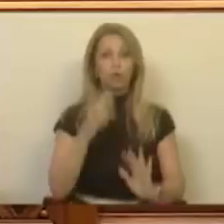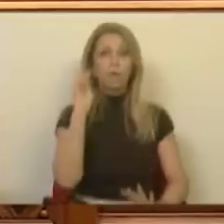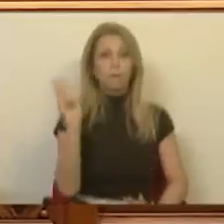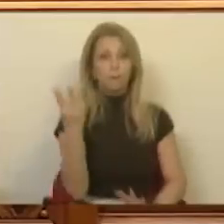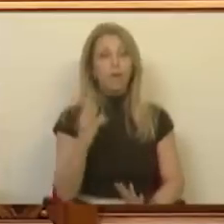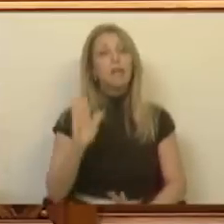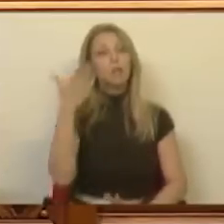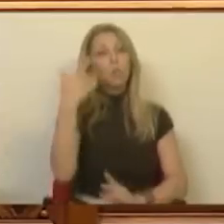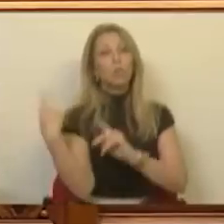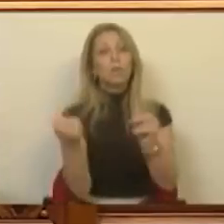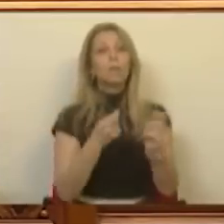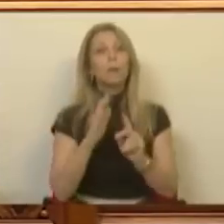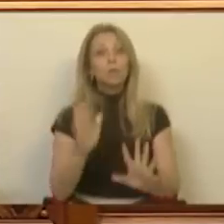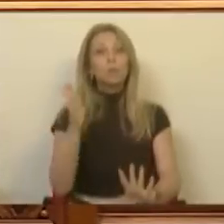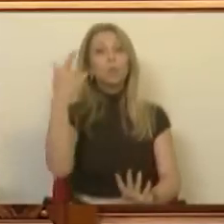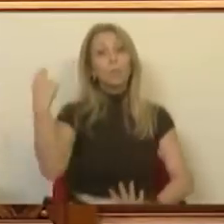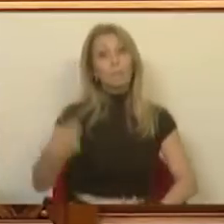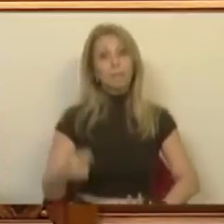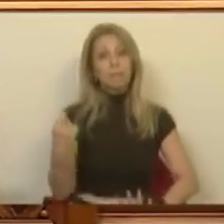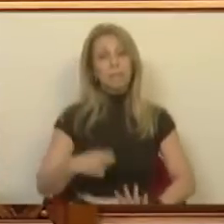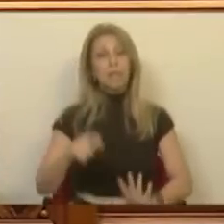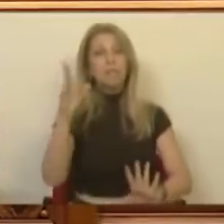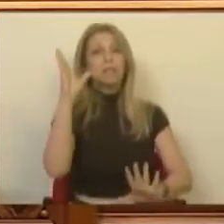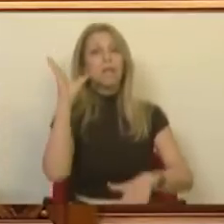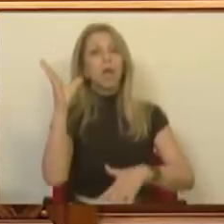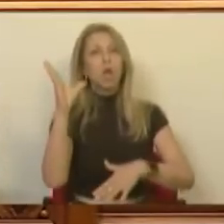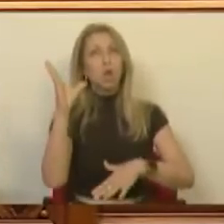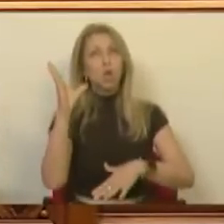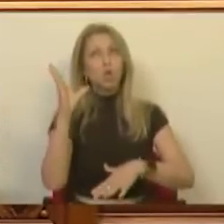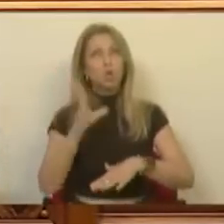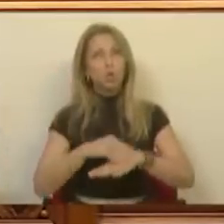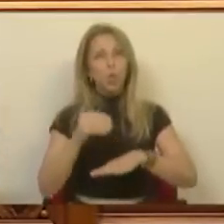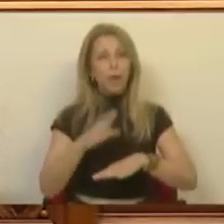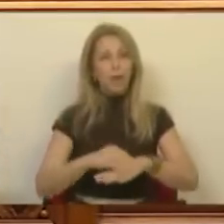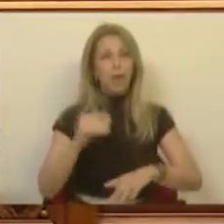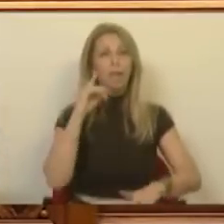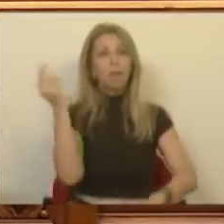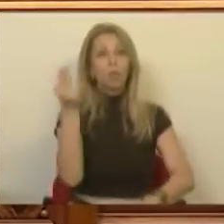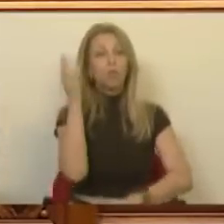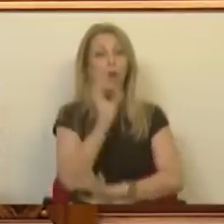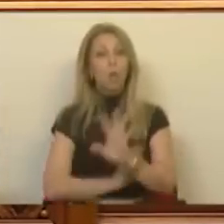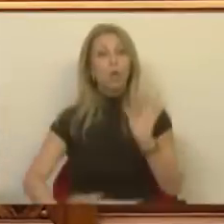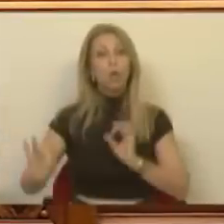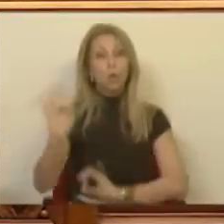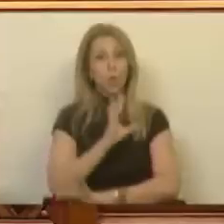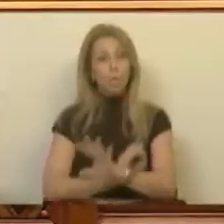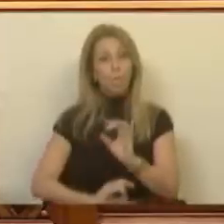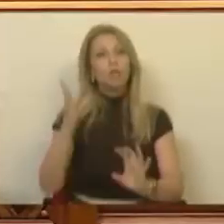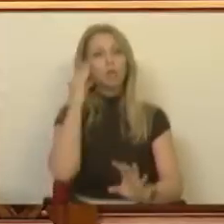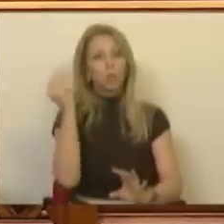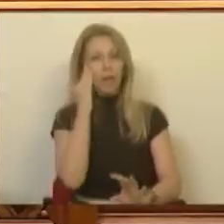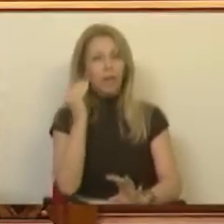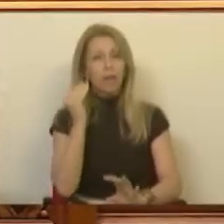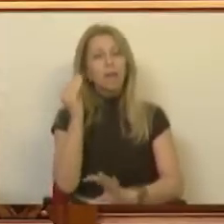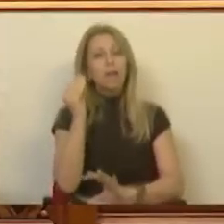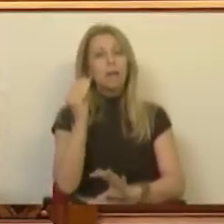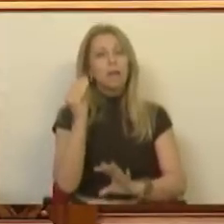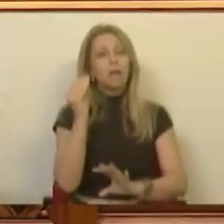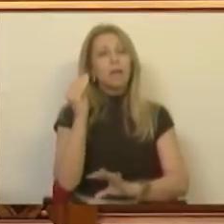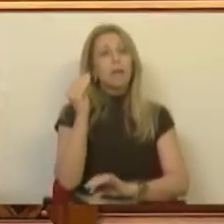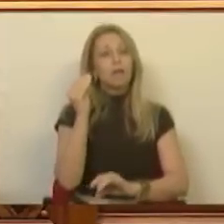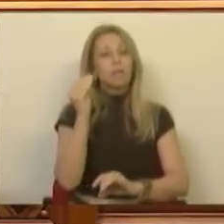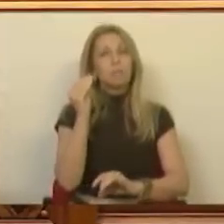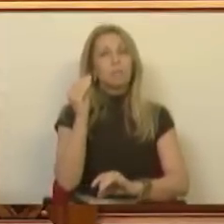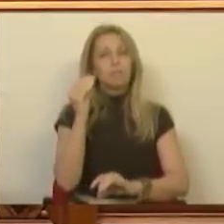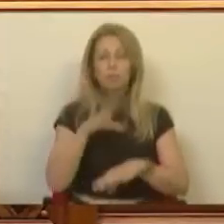debate sobre as prioridades da presidência sueca da União Europeia o segundo ponto é constitui constituição apreciação de